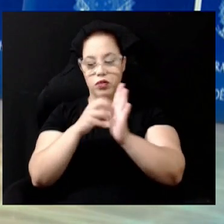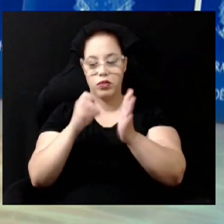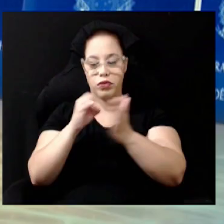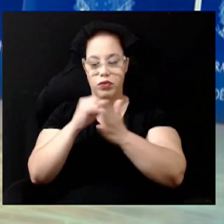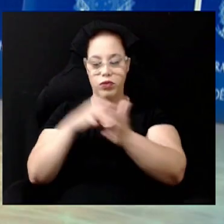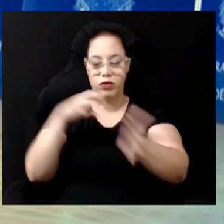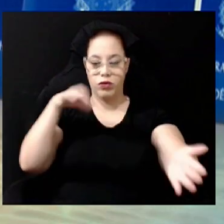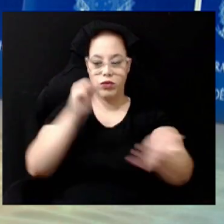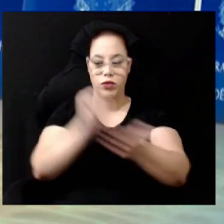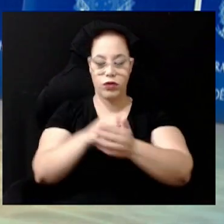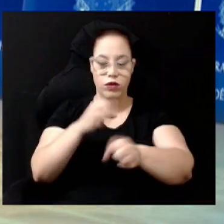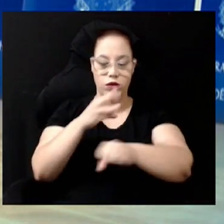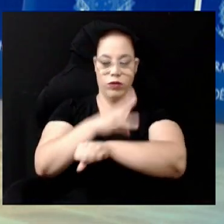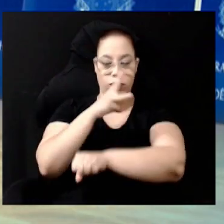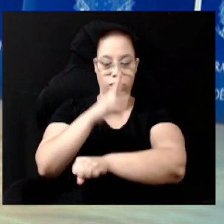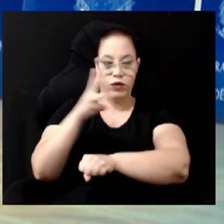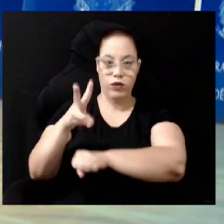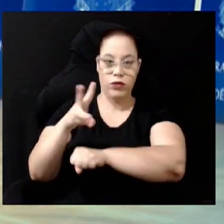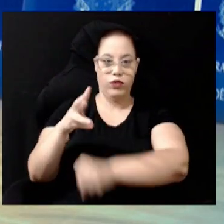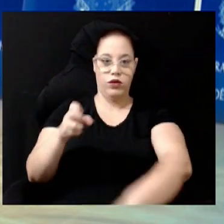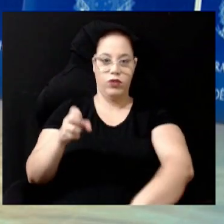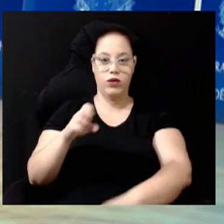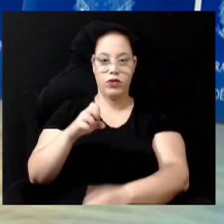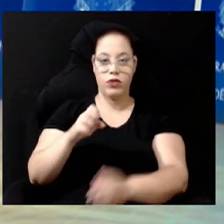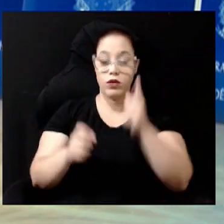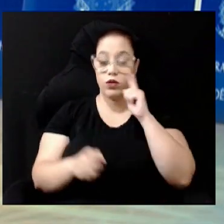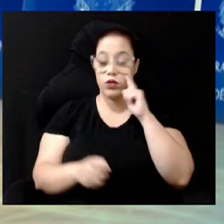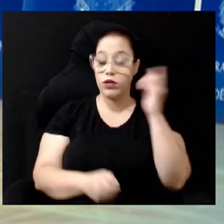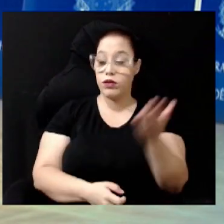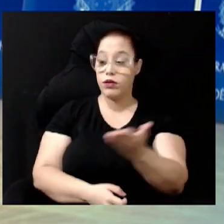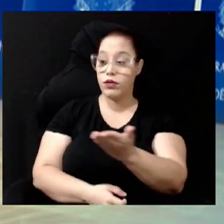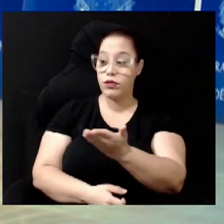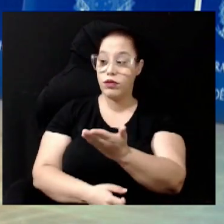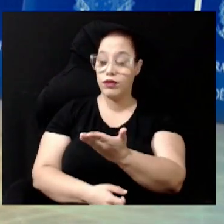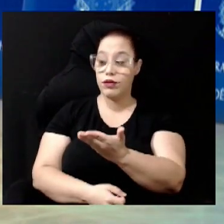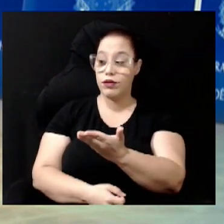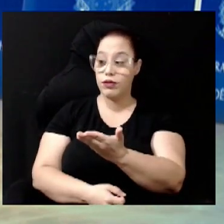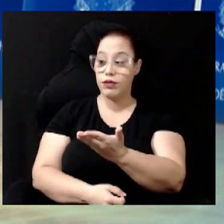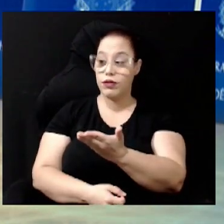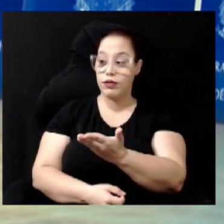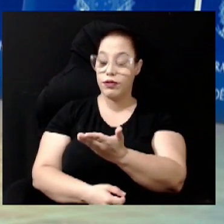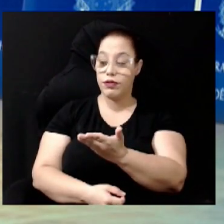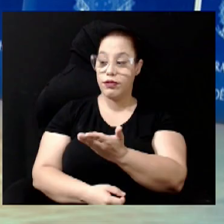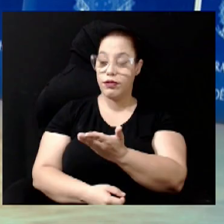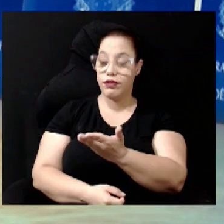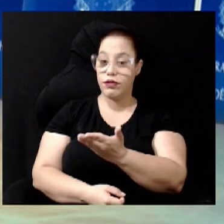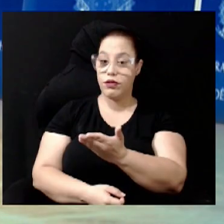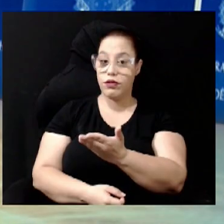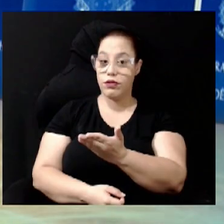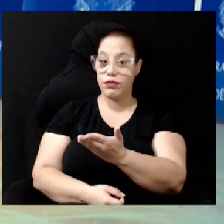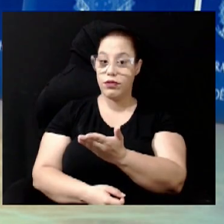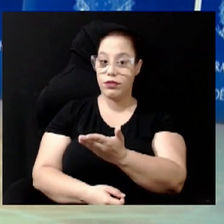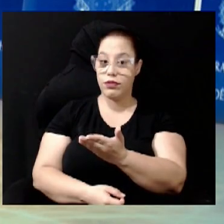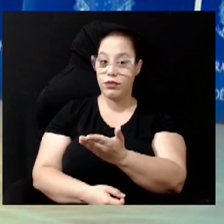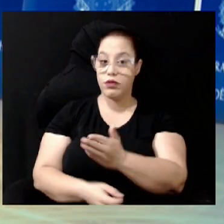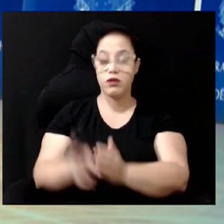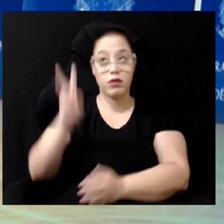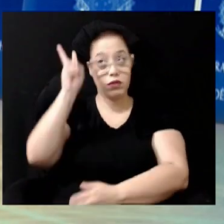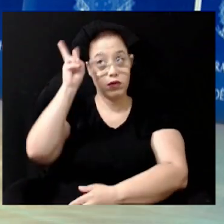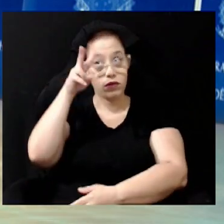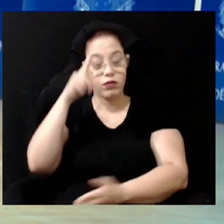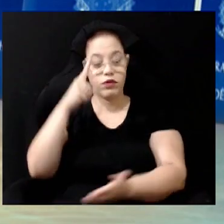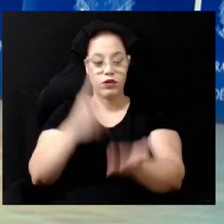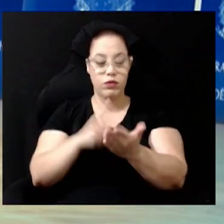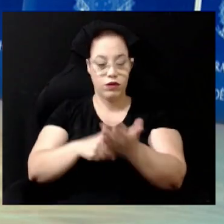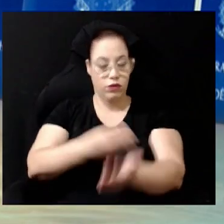acessar o site Sepate.campinas.sp.gov.br Lembrando que o atendimento presencial